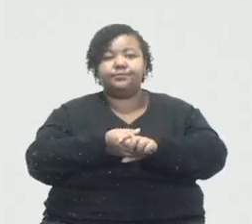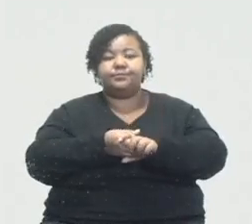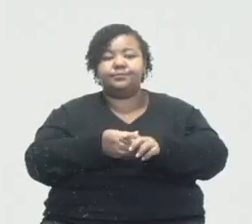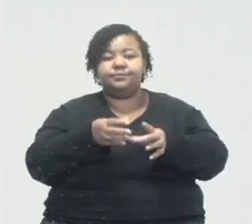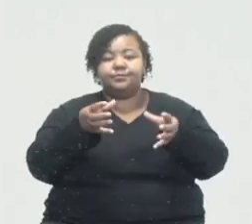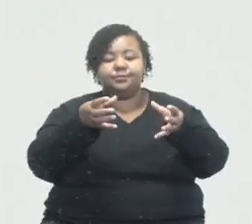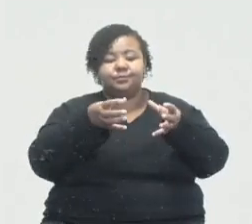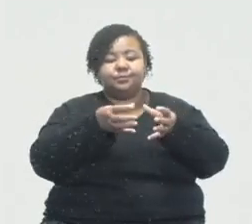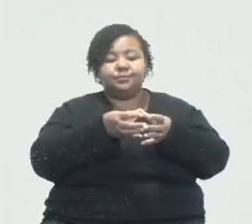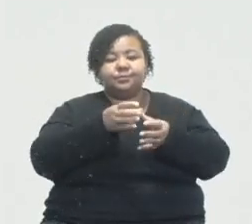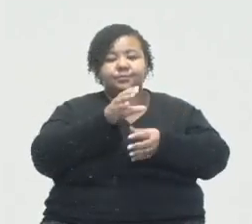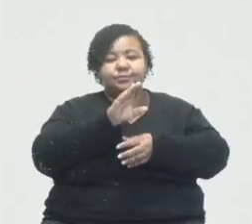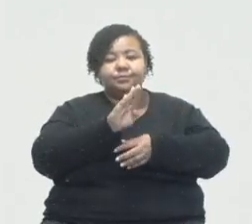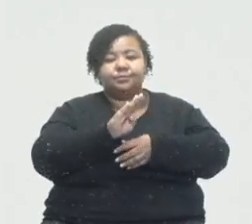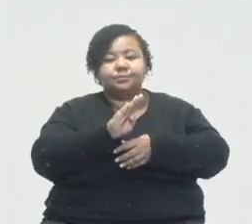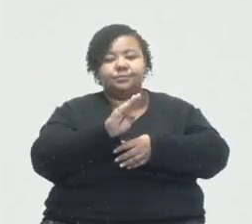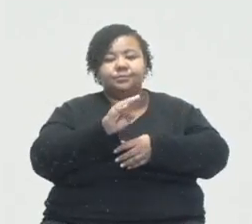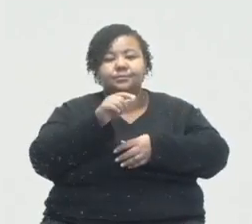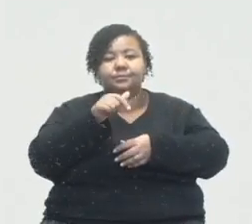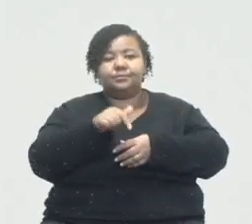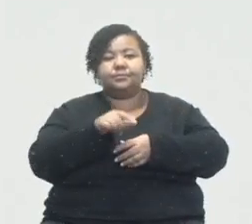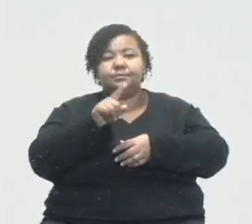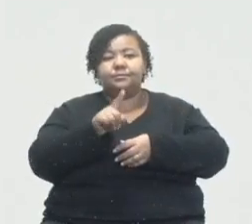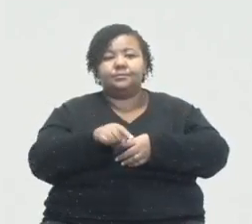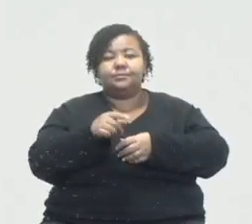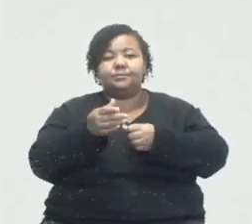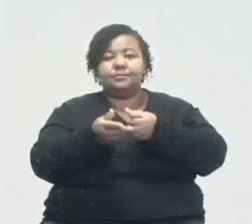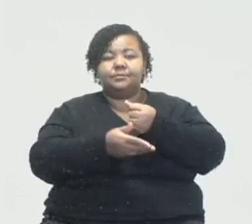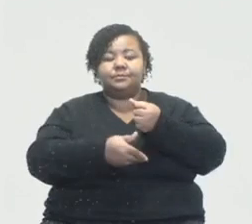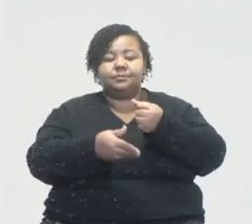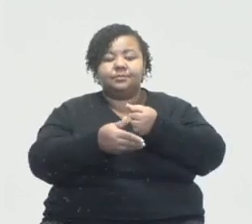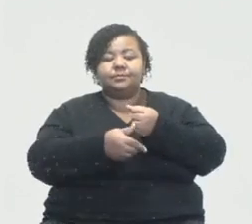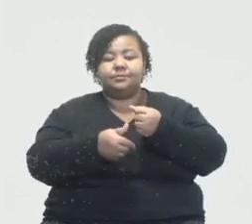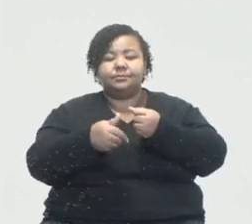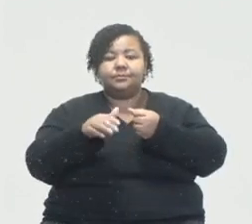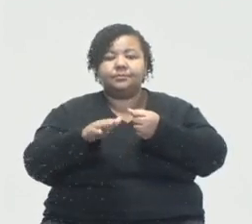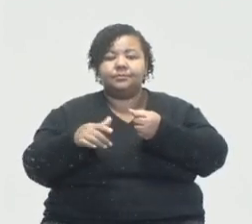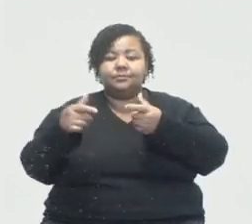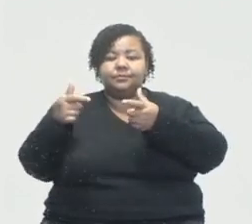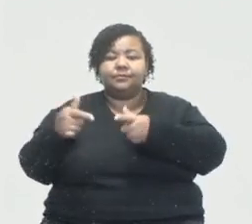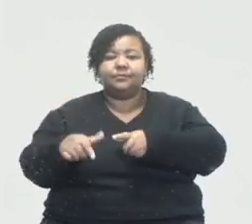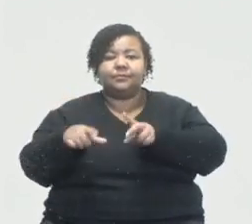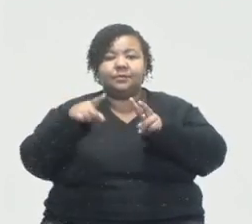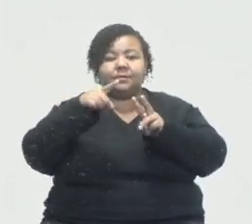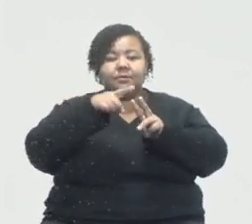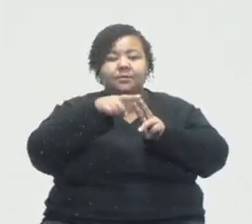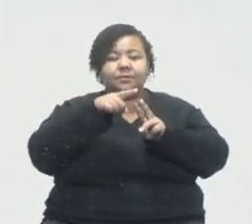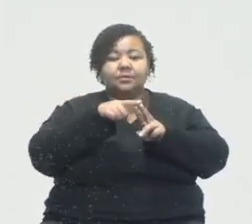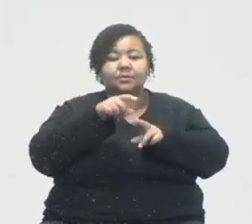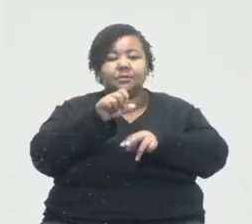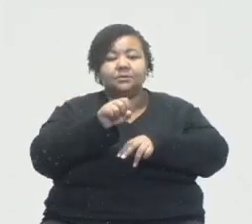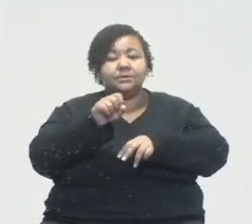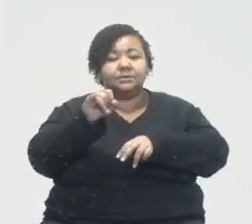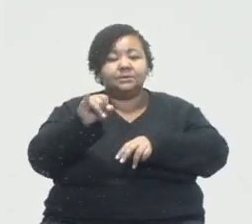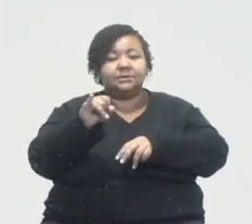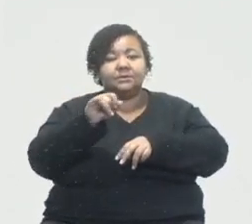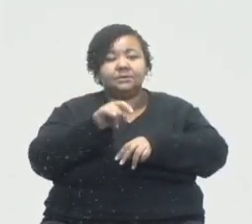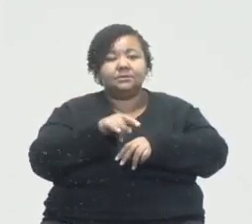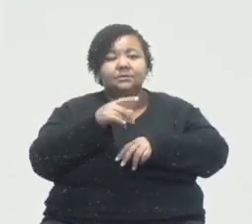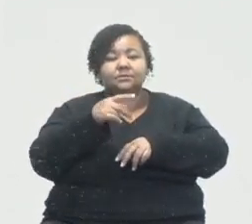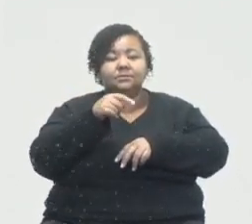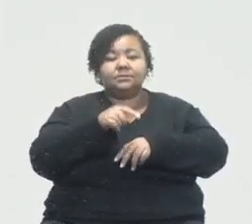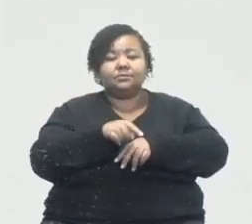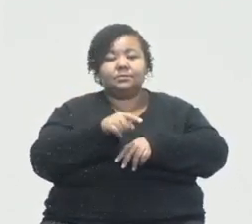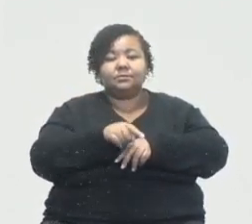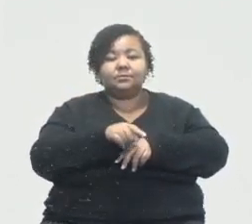conjunto B do nosso espaço vetorial vai ser uma base desse espaço vetorial se e somente se esse